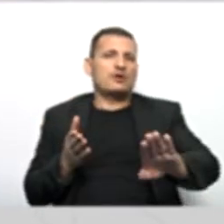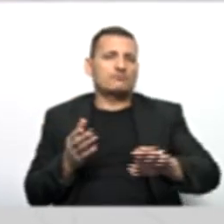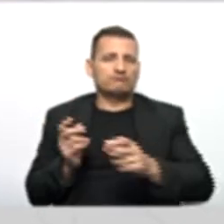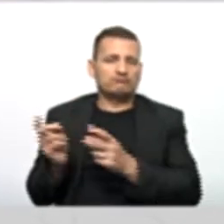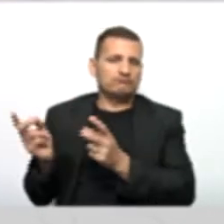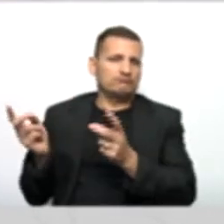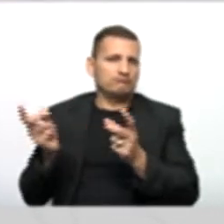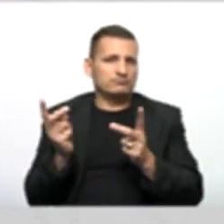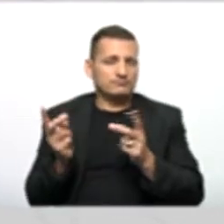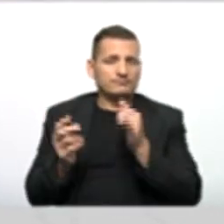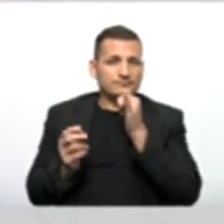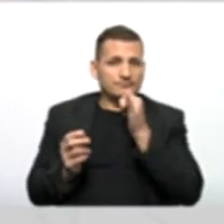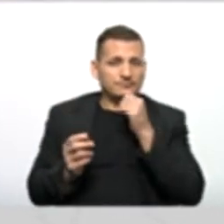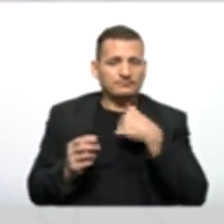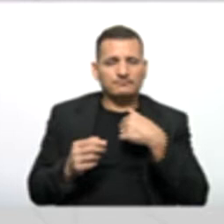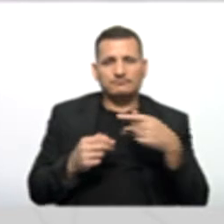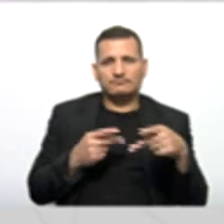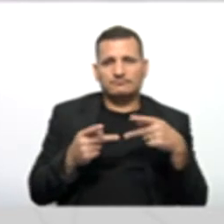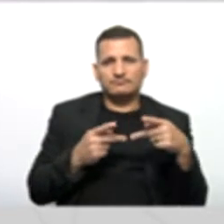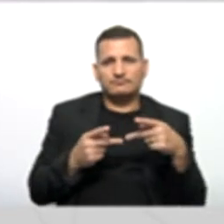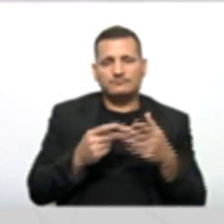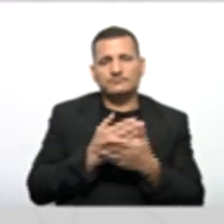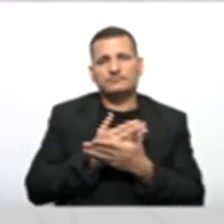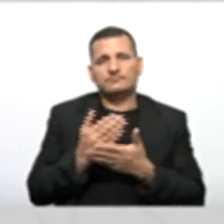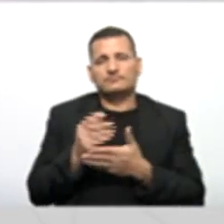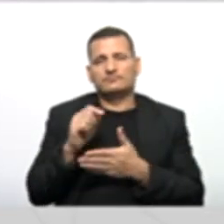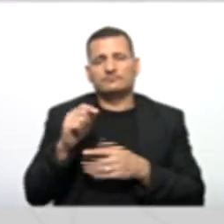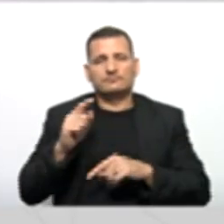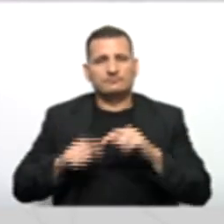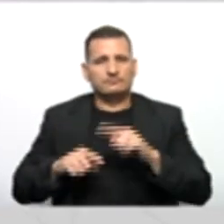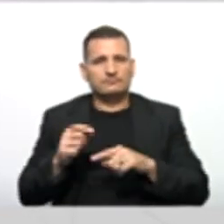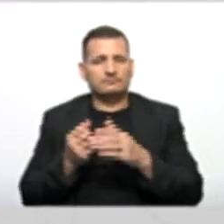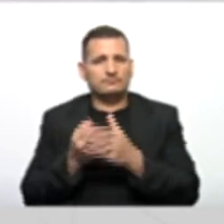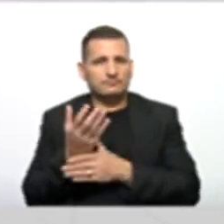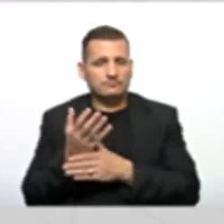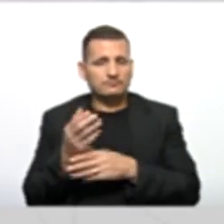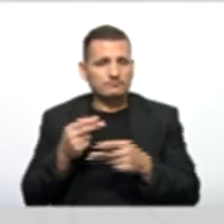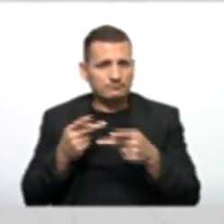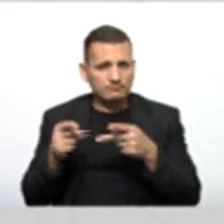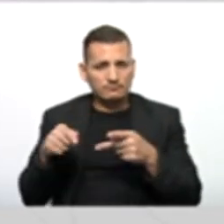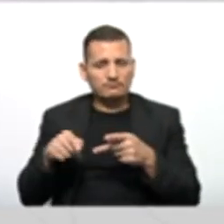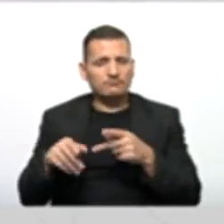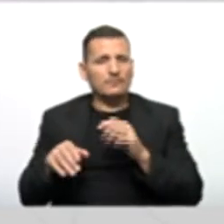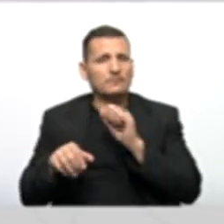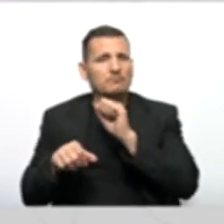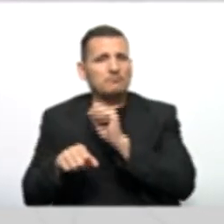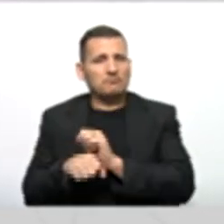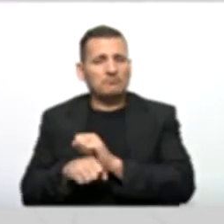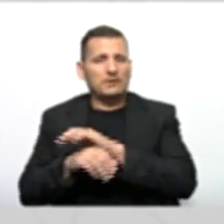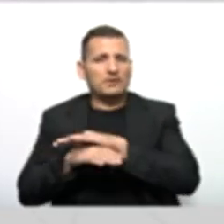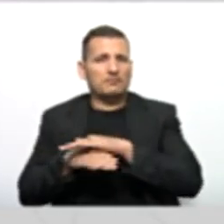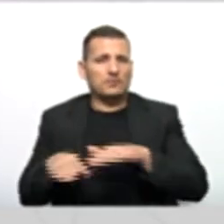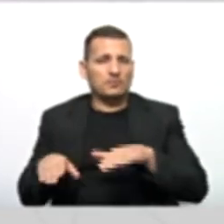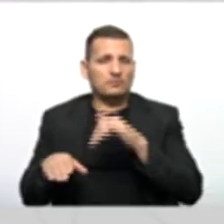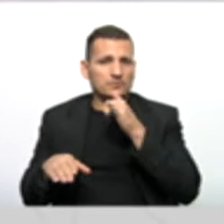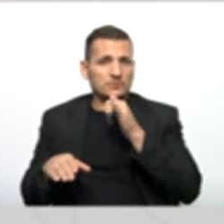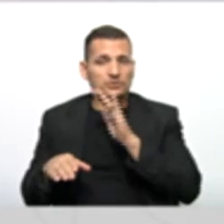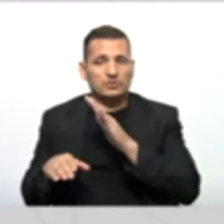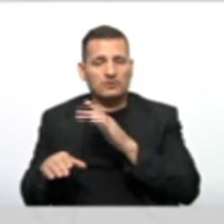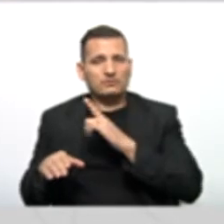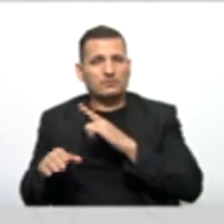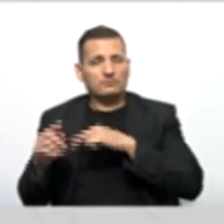Ou seja, eu tenho um projeto, inicio o meu projeto para criar um produto. Meu projeto ele vai morrer quando eu tenho ali a concepção do meu